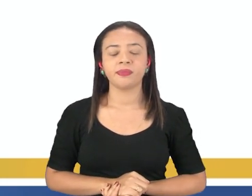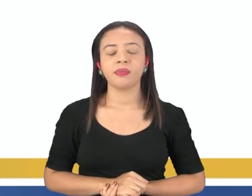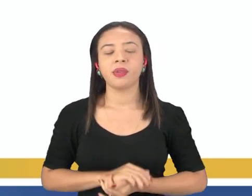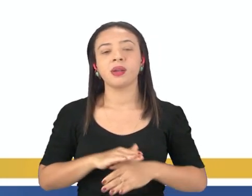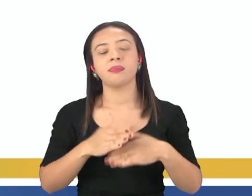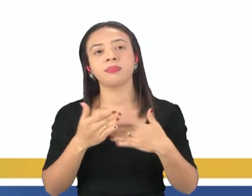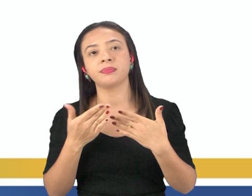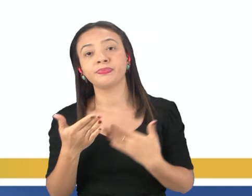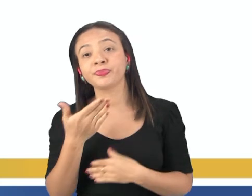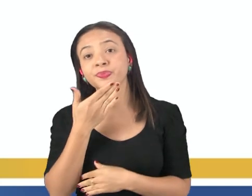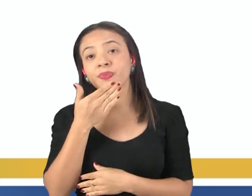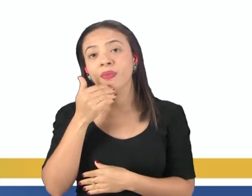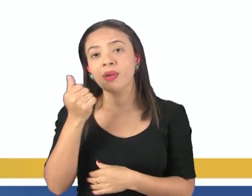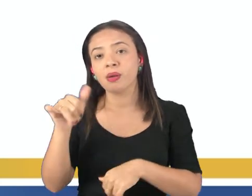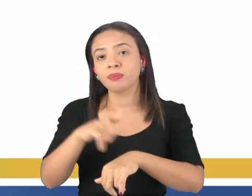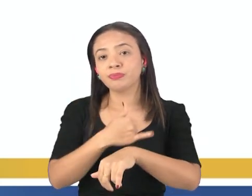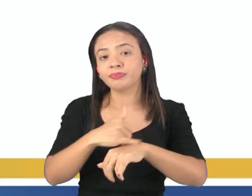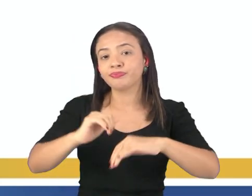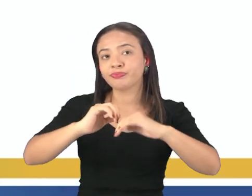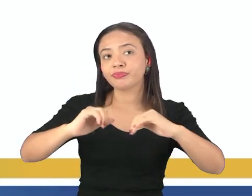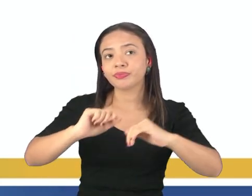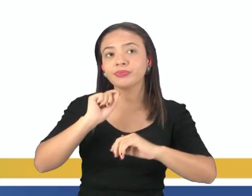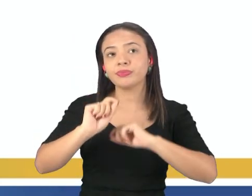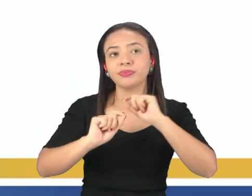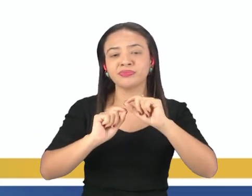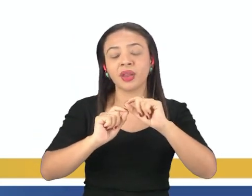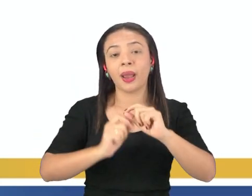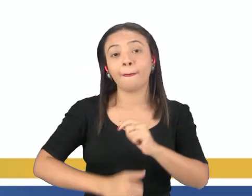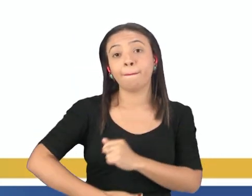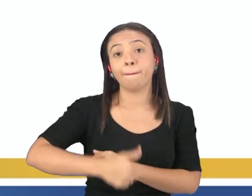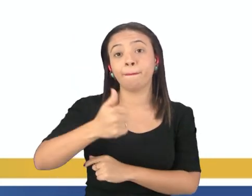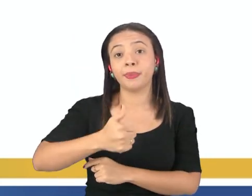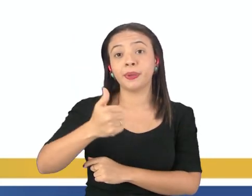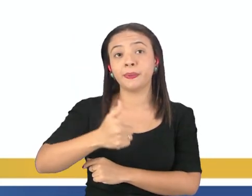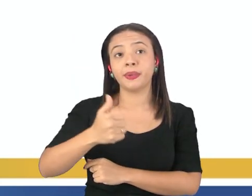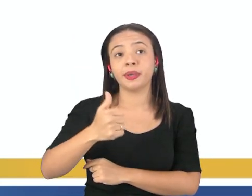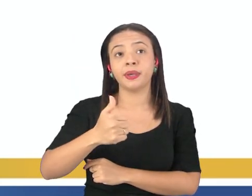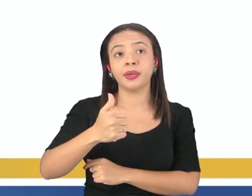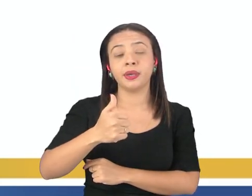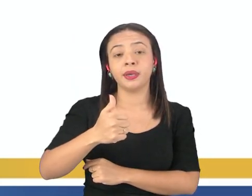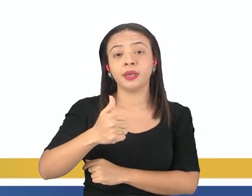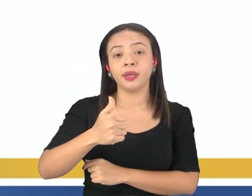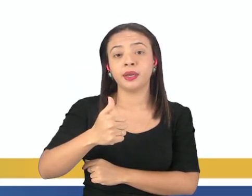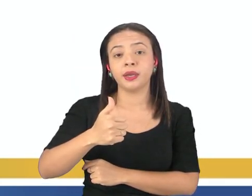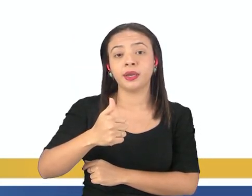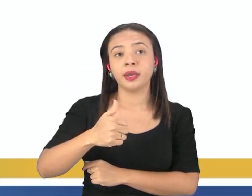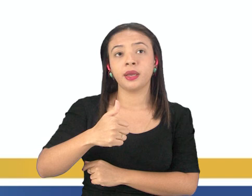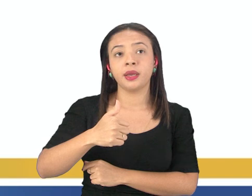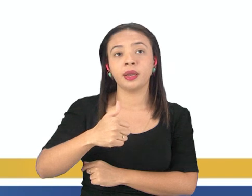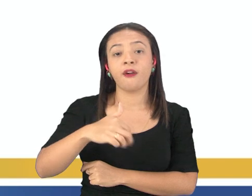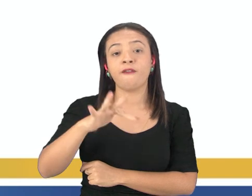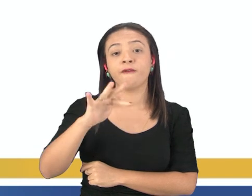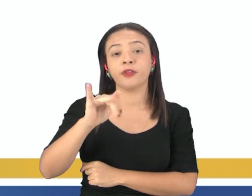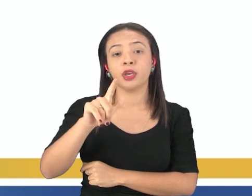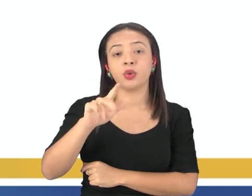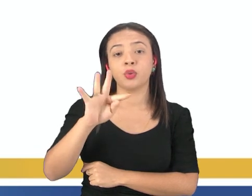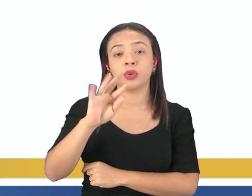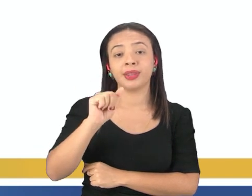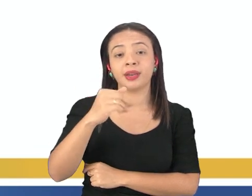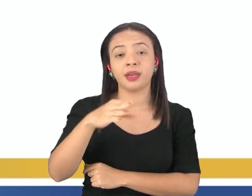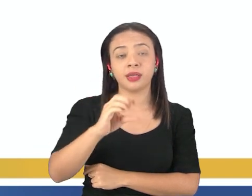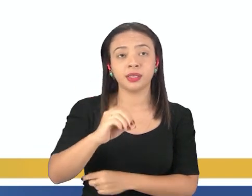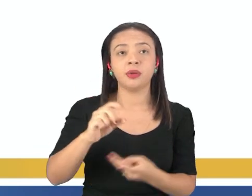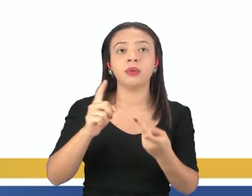Nesse caso, a melhor sequência de separação seria primeiro realizar o processo de filtração, seguido do processo de